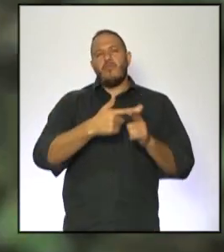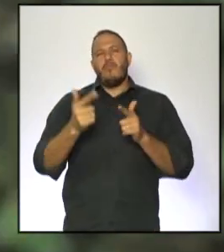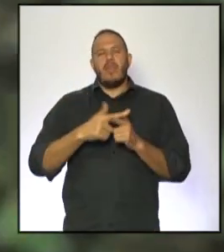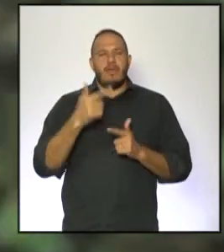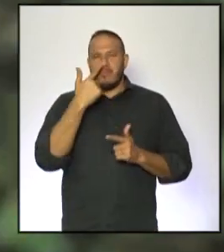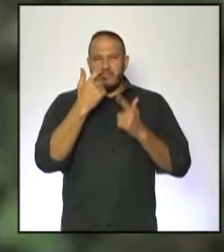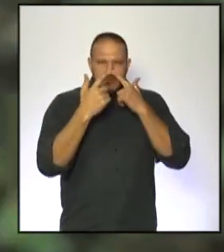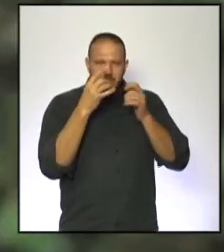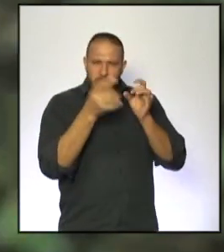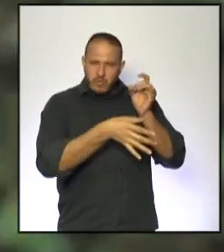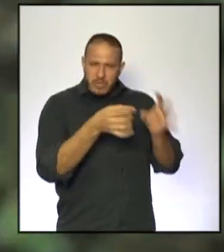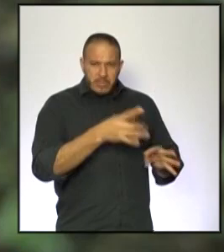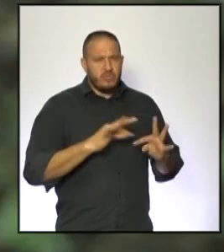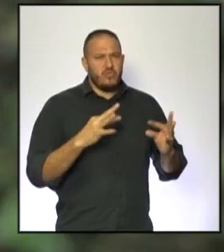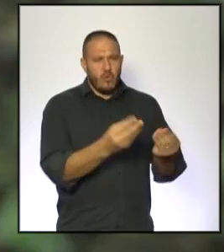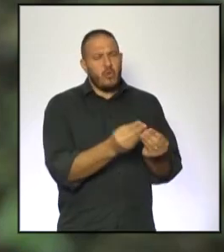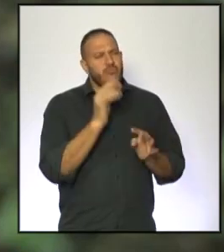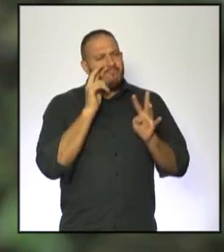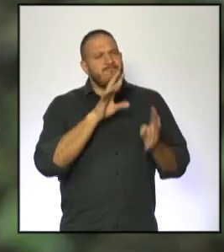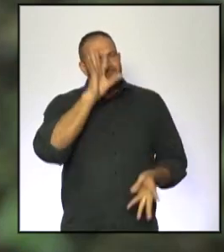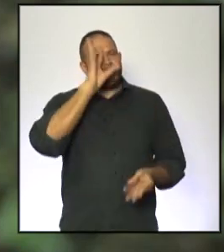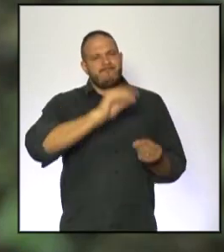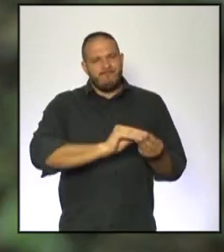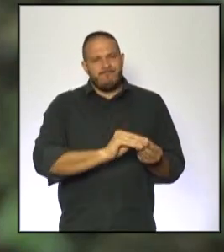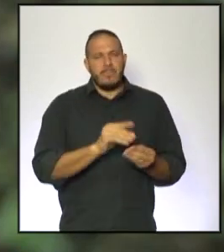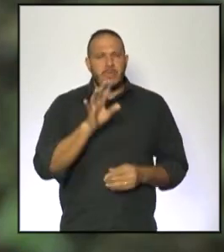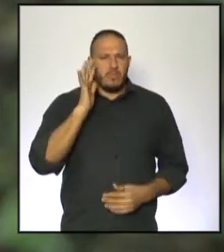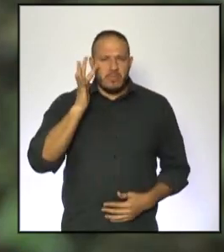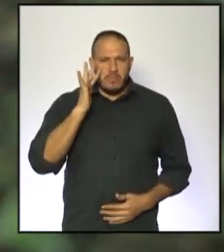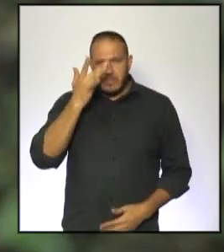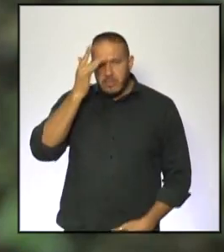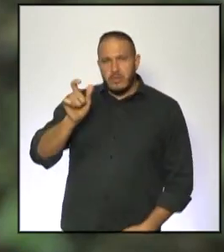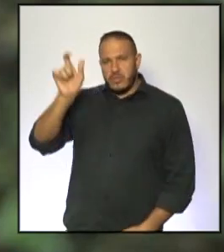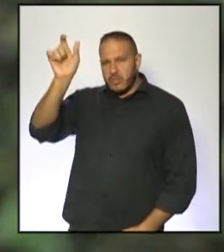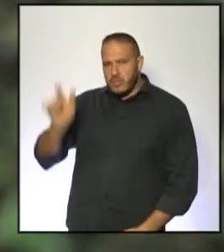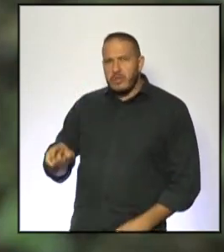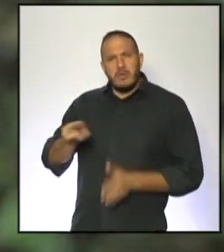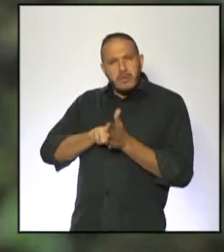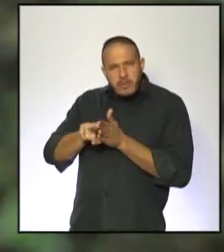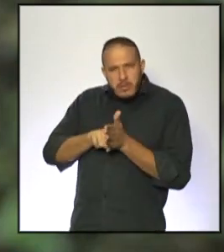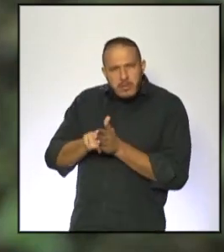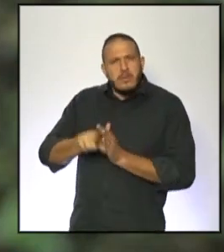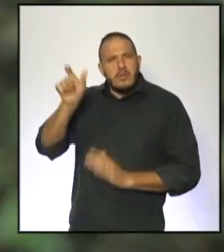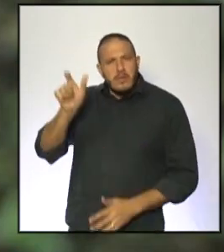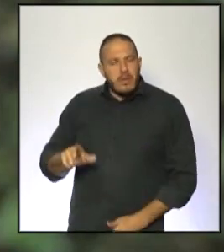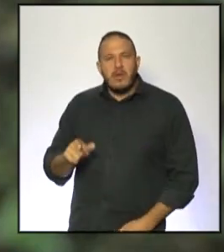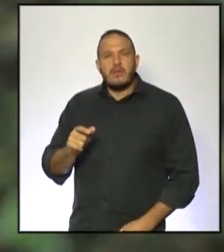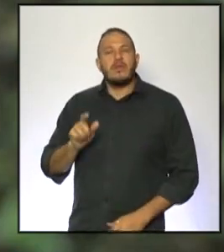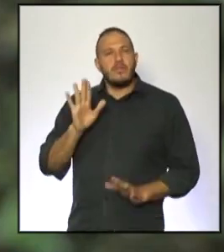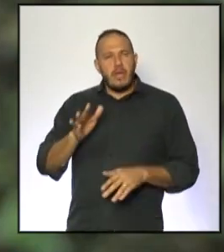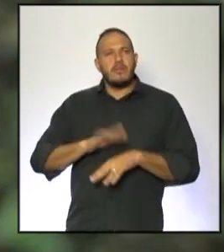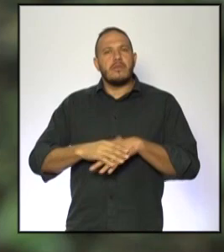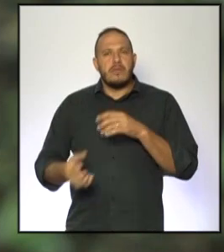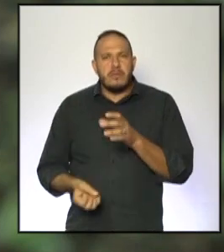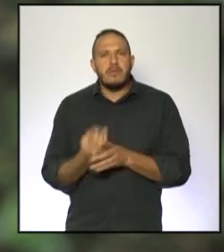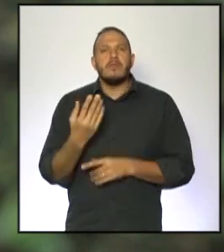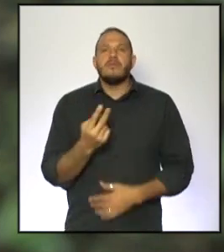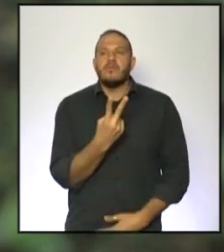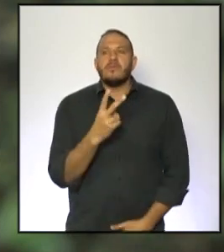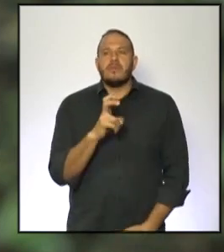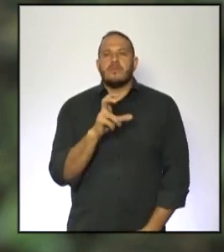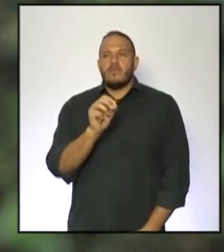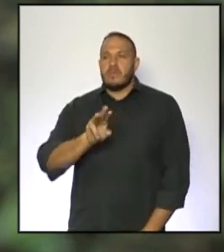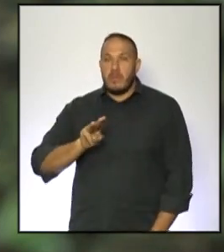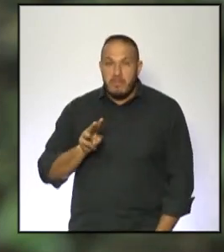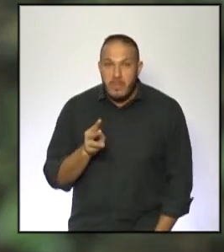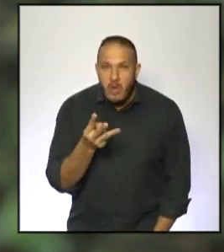todo. Para se ter uma ideia, segundo o pesquisador suíço Marco Simeone, estamos gerando 250 milhões